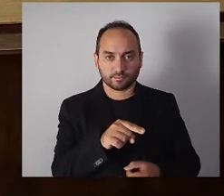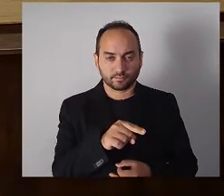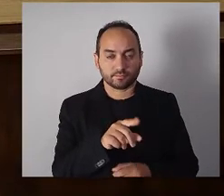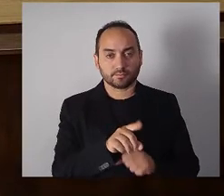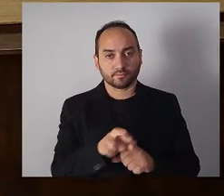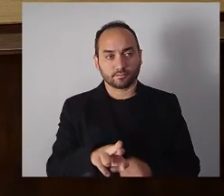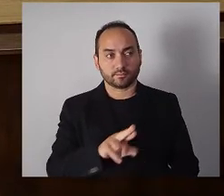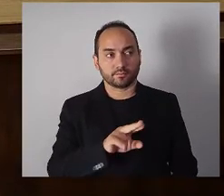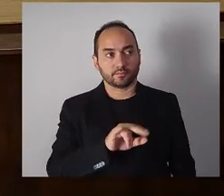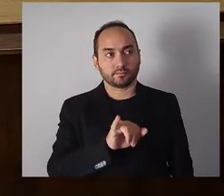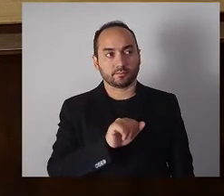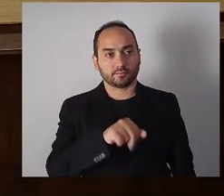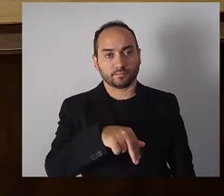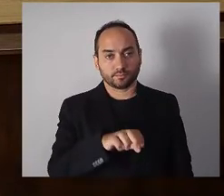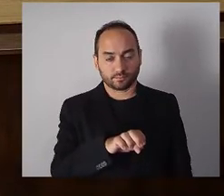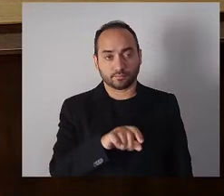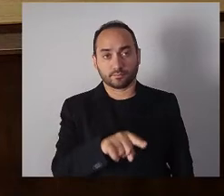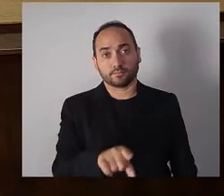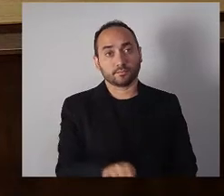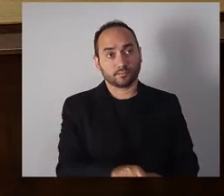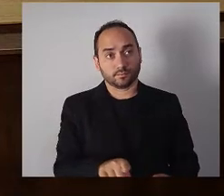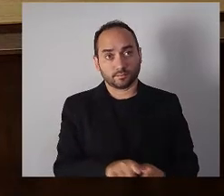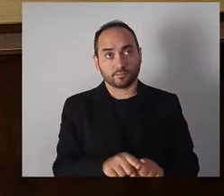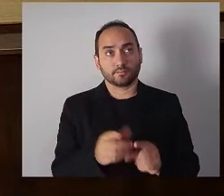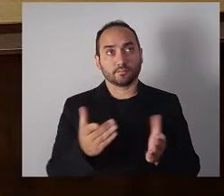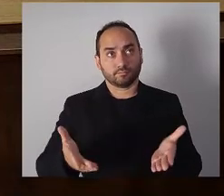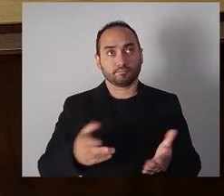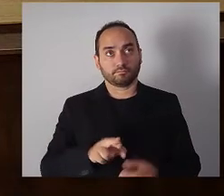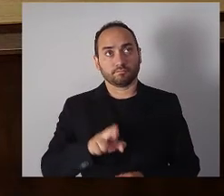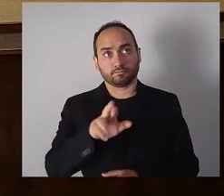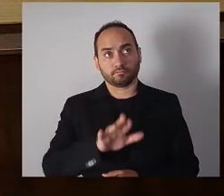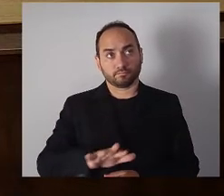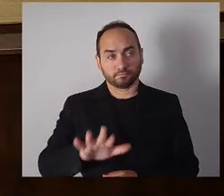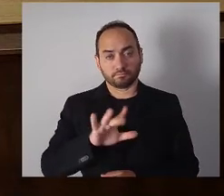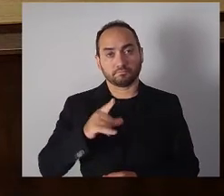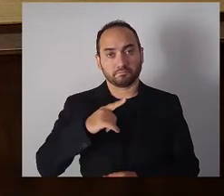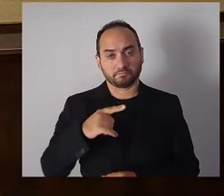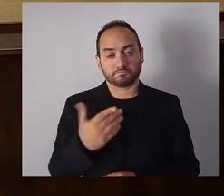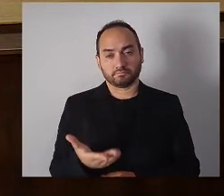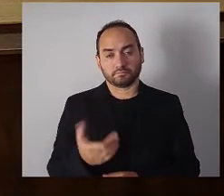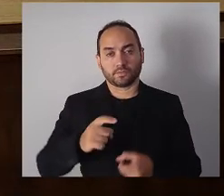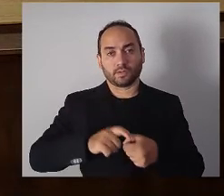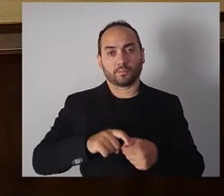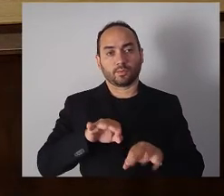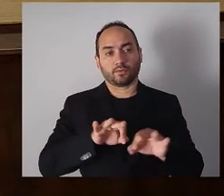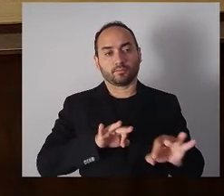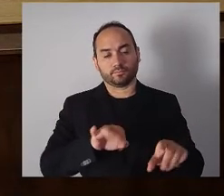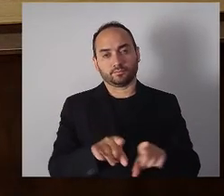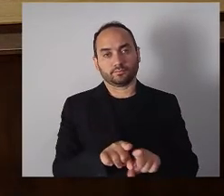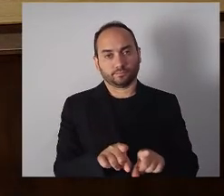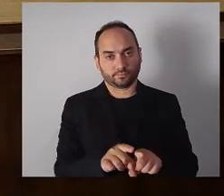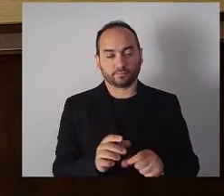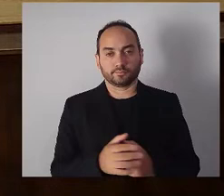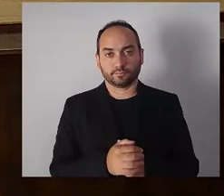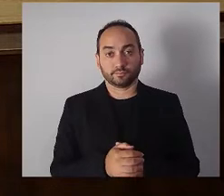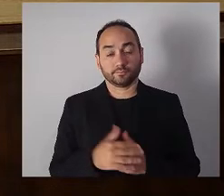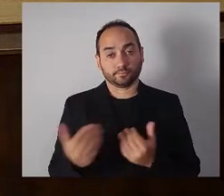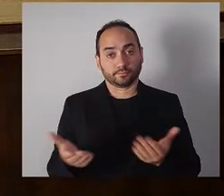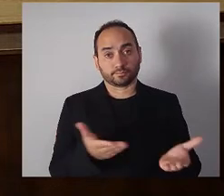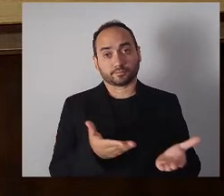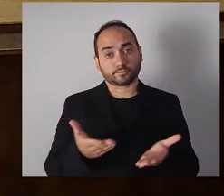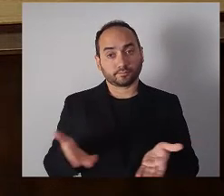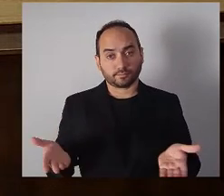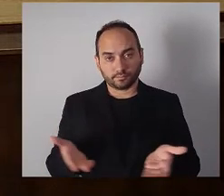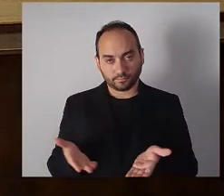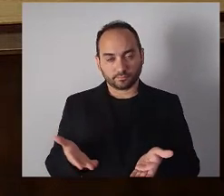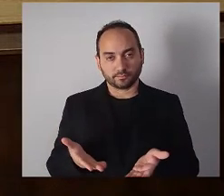doutora Iane, que também é uma das diretoras para o interior. Tá certo? Então, eu convido, neste